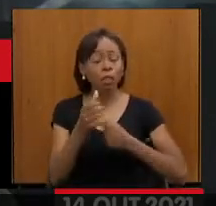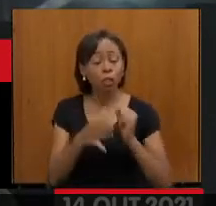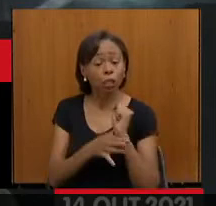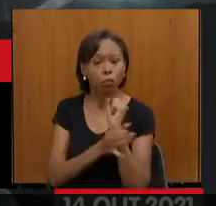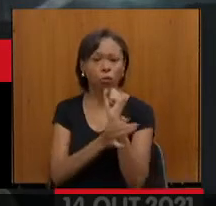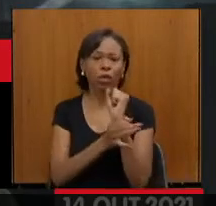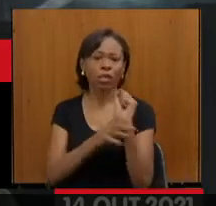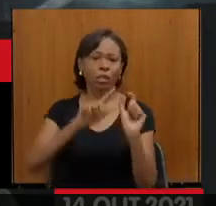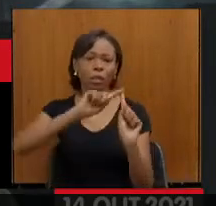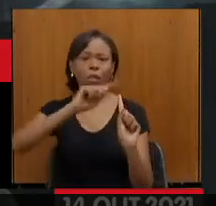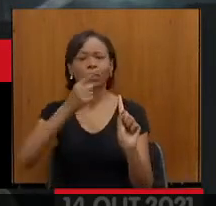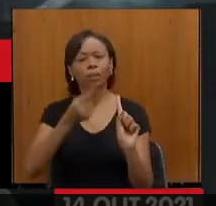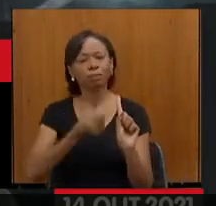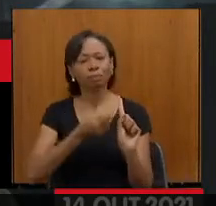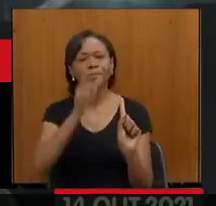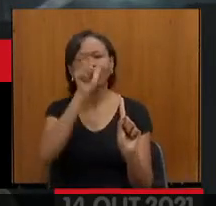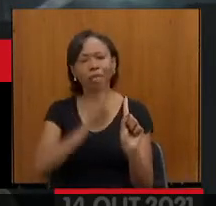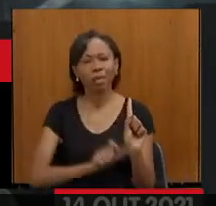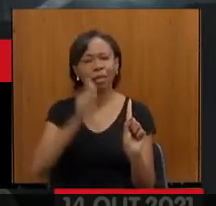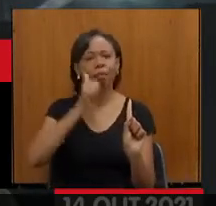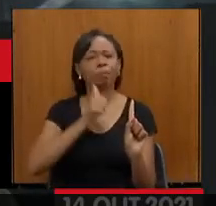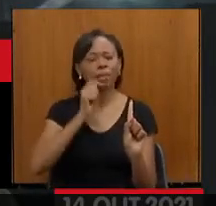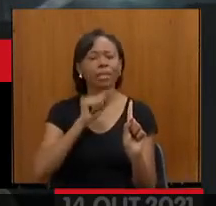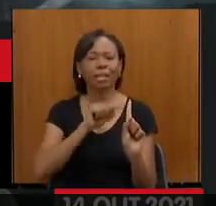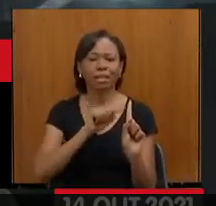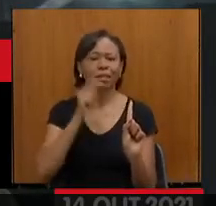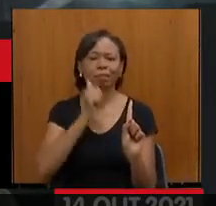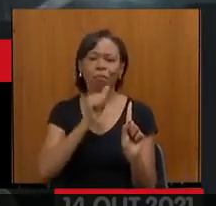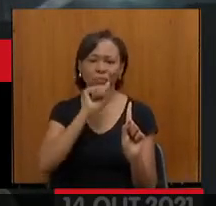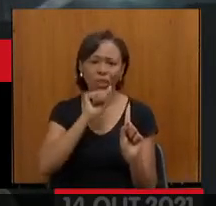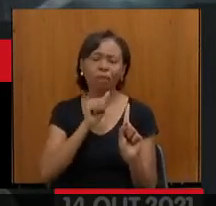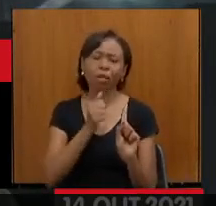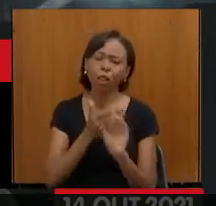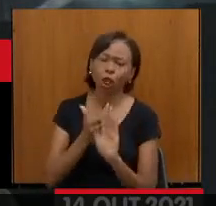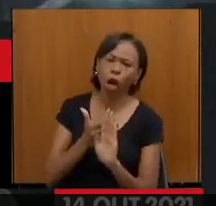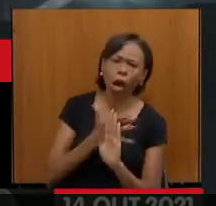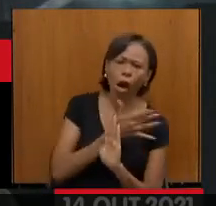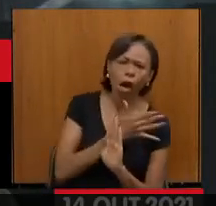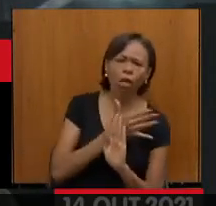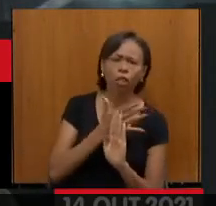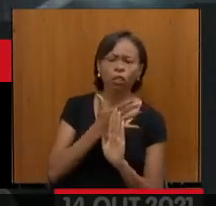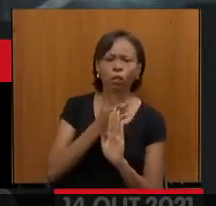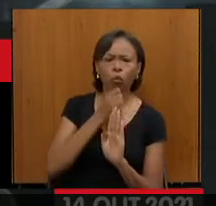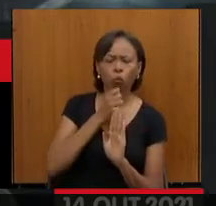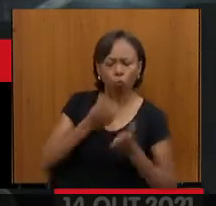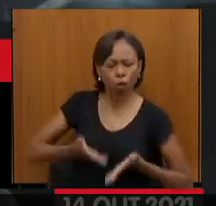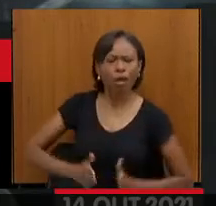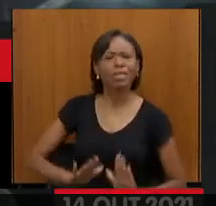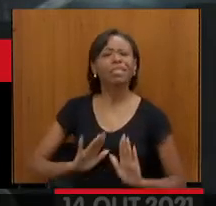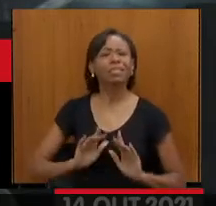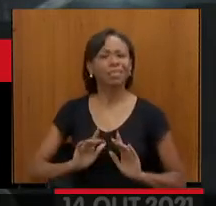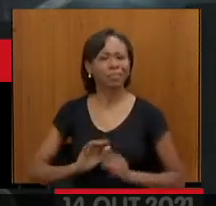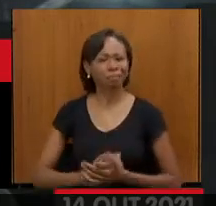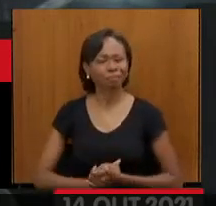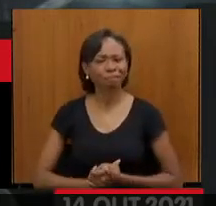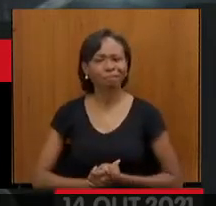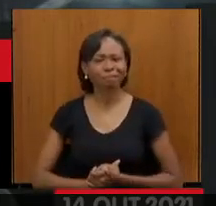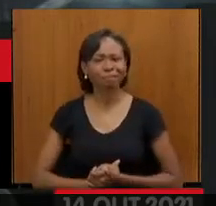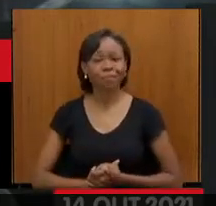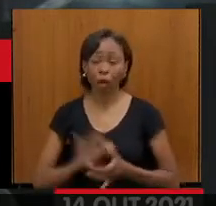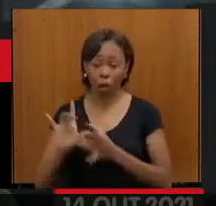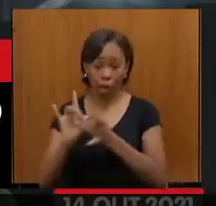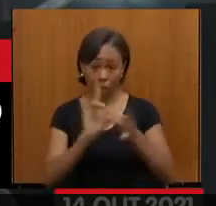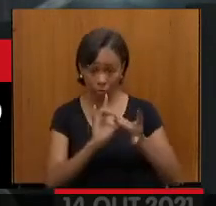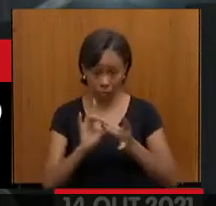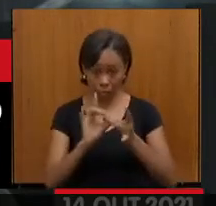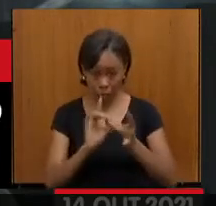dessa puérpera e do pré-natal. Então, a aliança, ela definiu 10